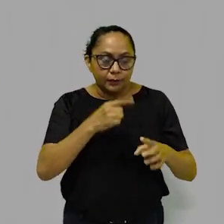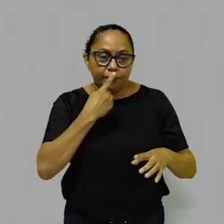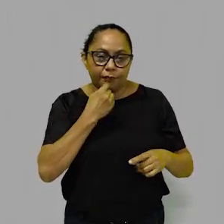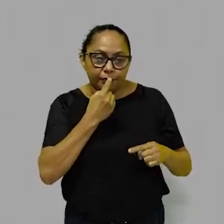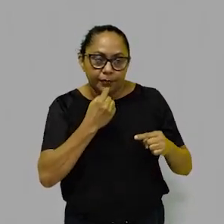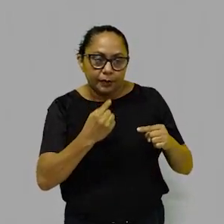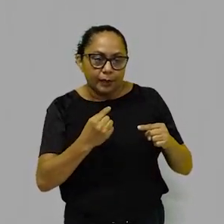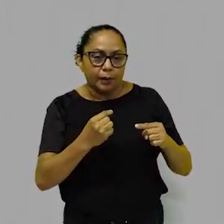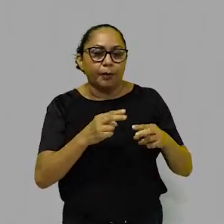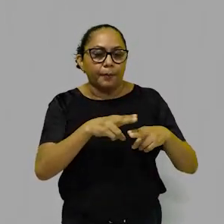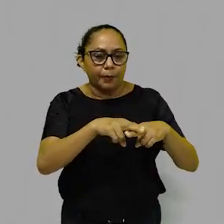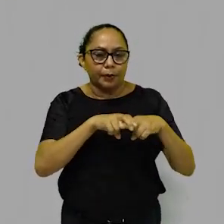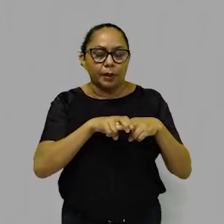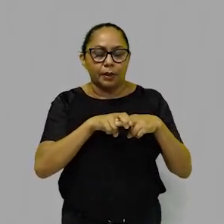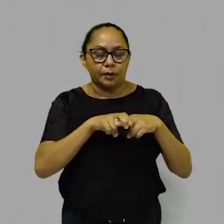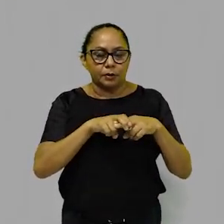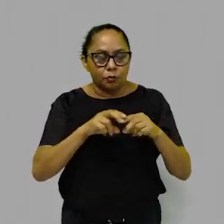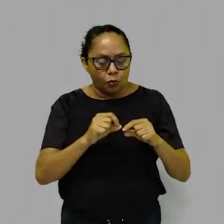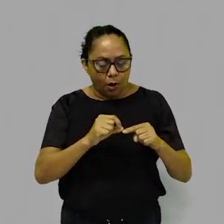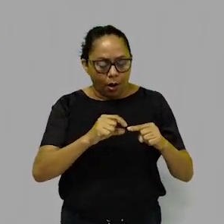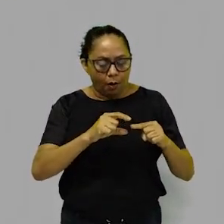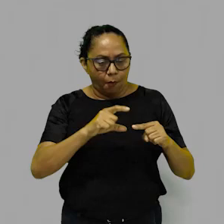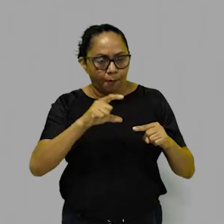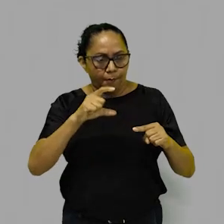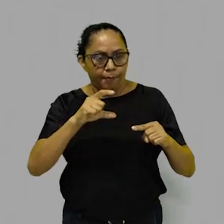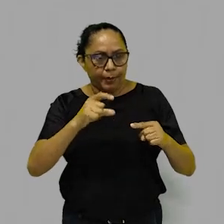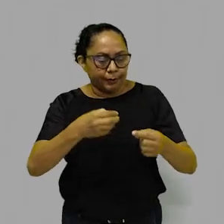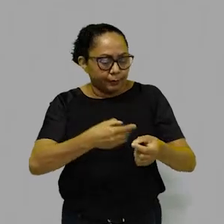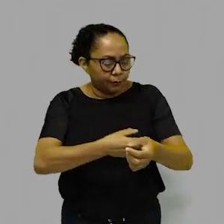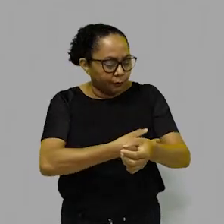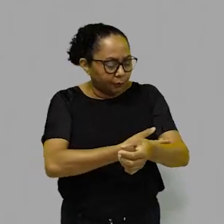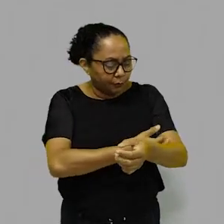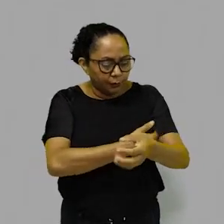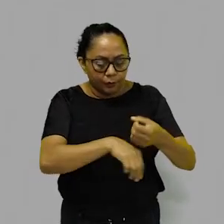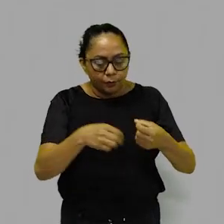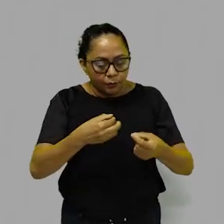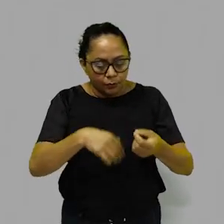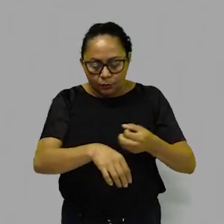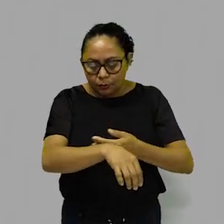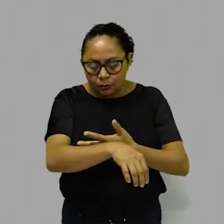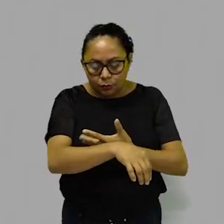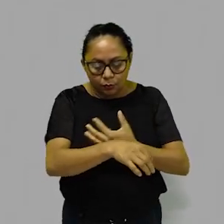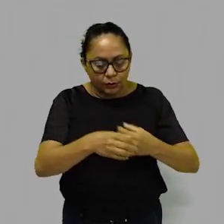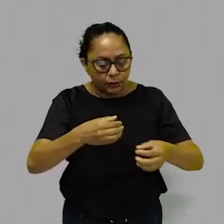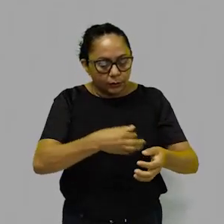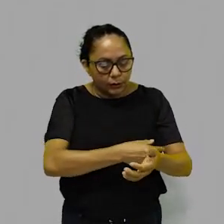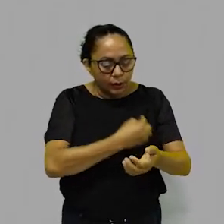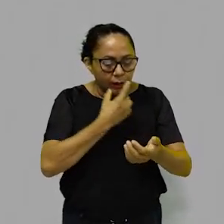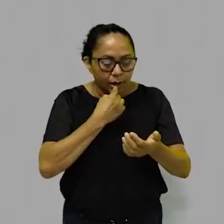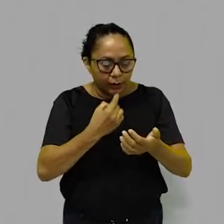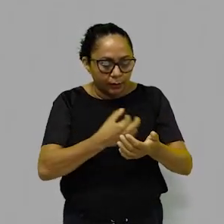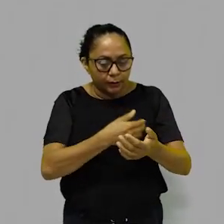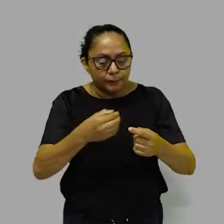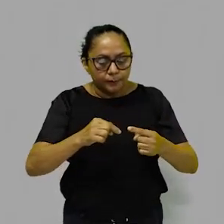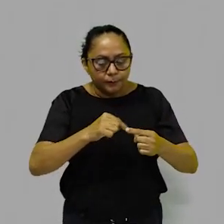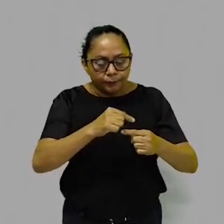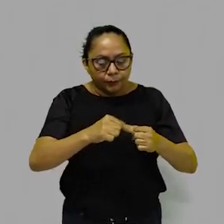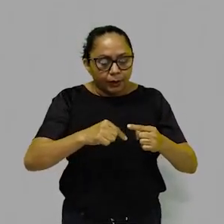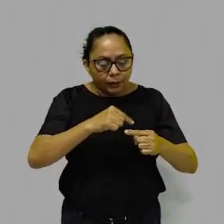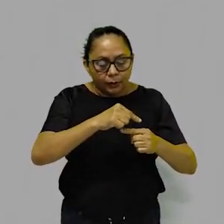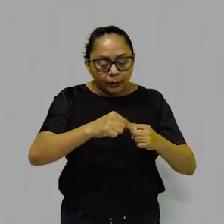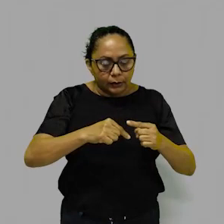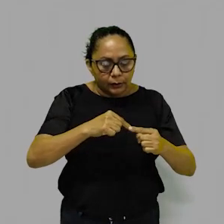vermelhidão é por causa do aumento da circulação sanguínea naquele local. Como aumenta a circulação